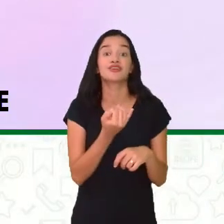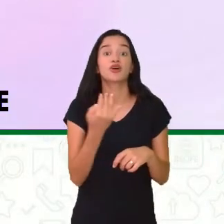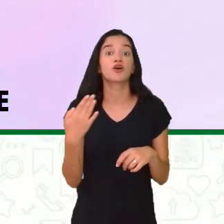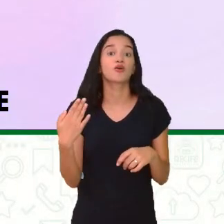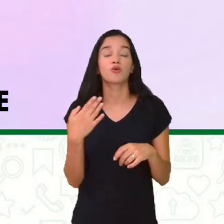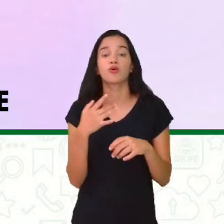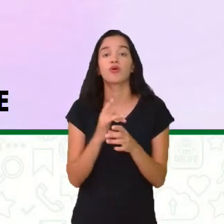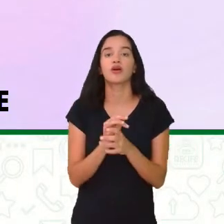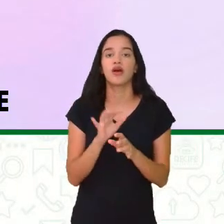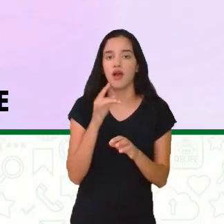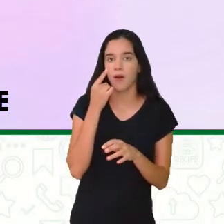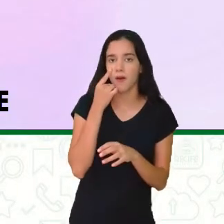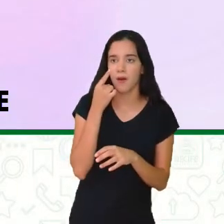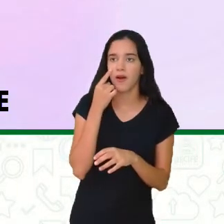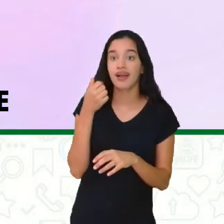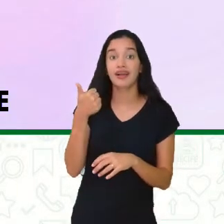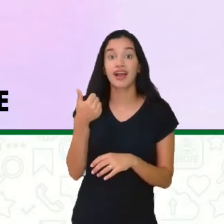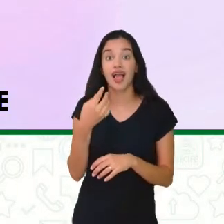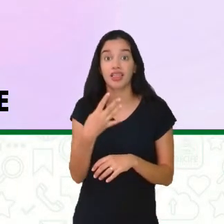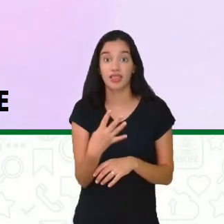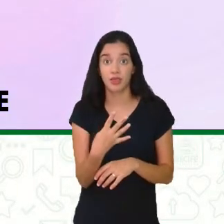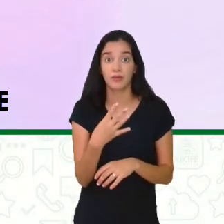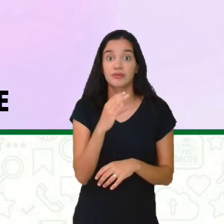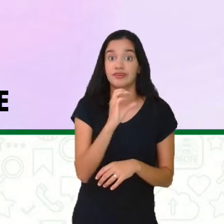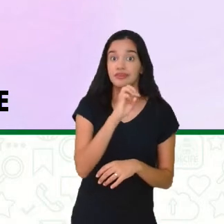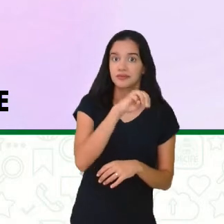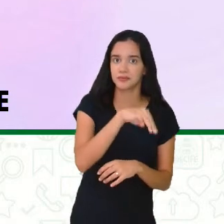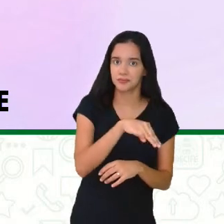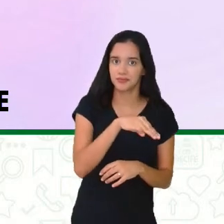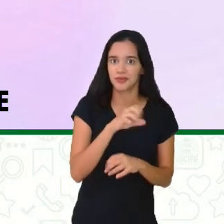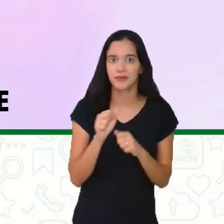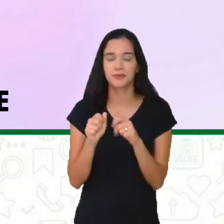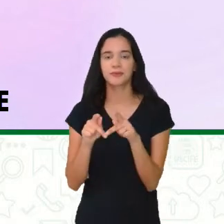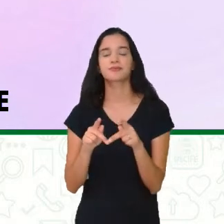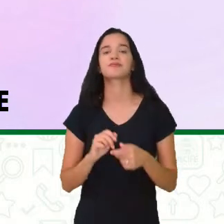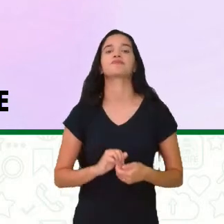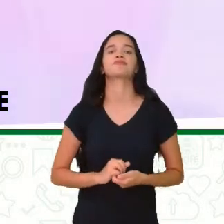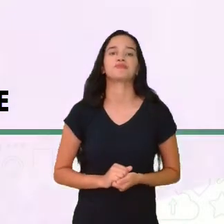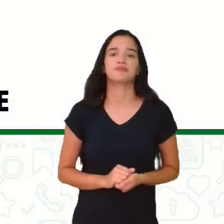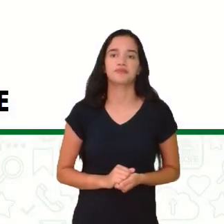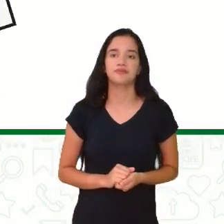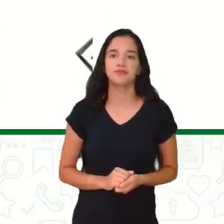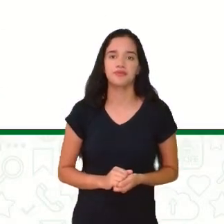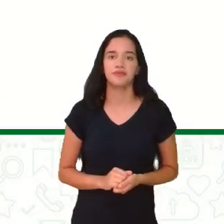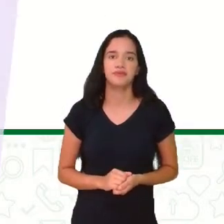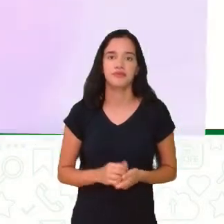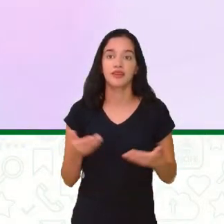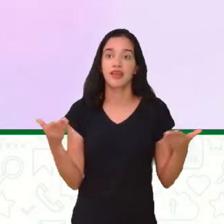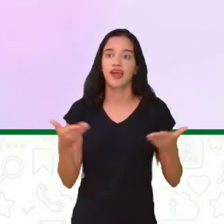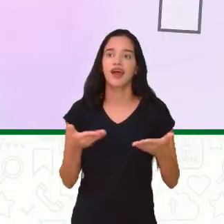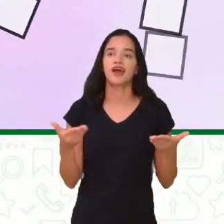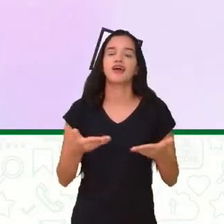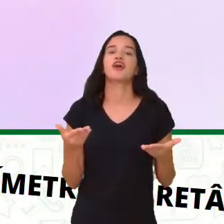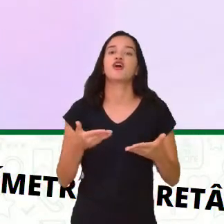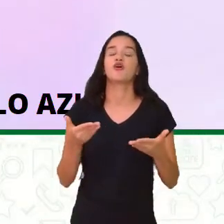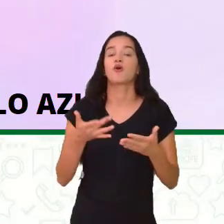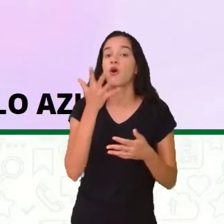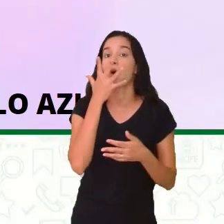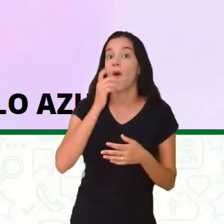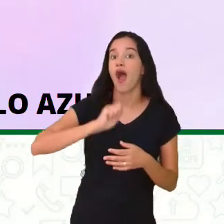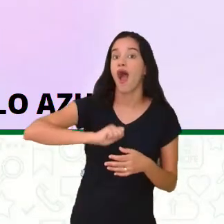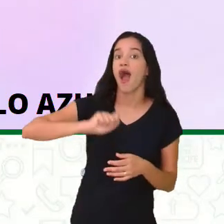né? Então, vai me dar 14 centímetros, ok? E a figura